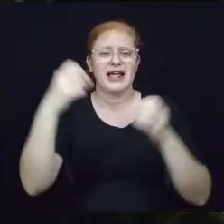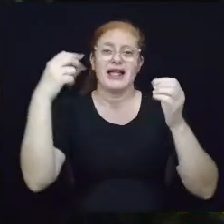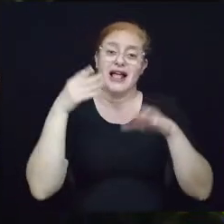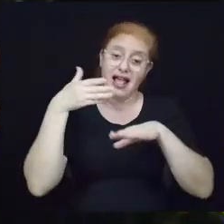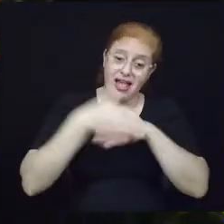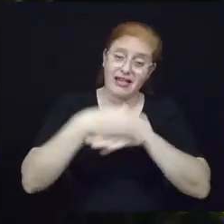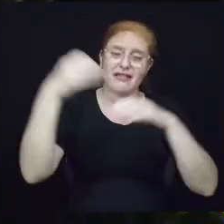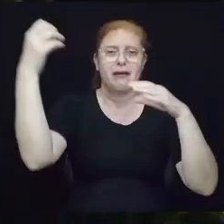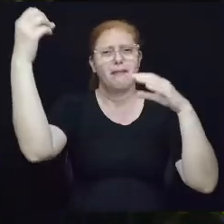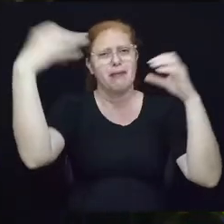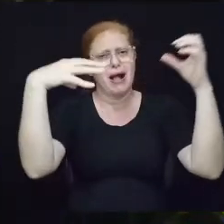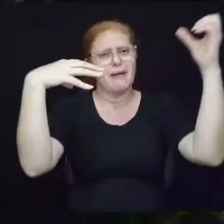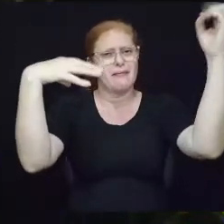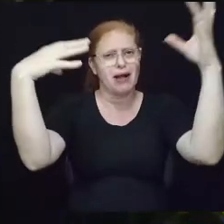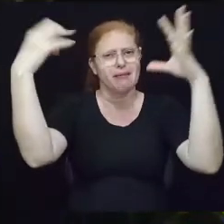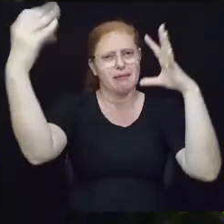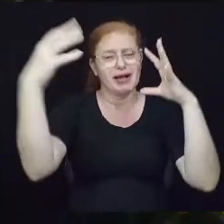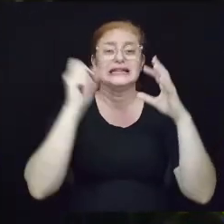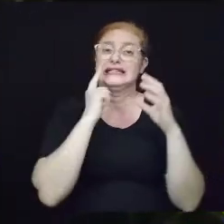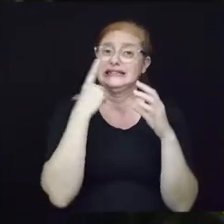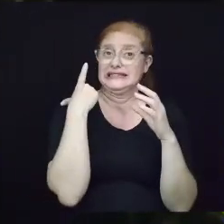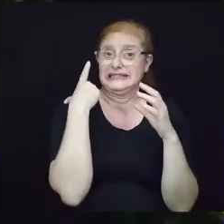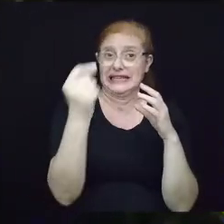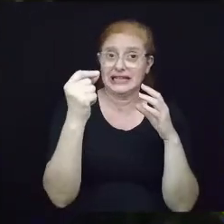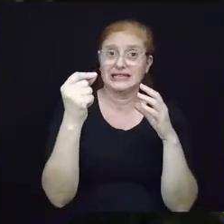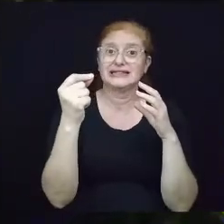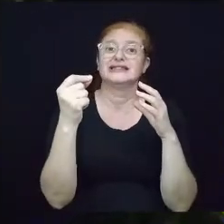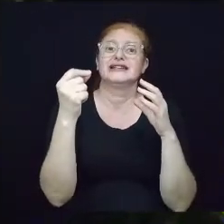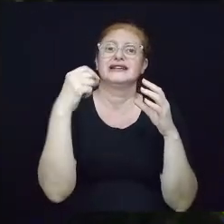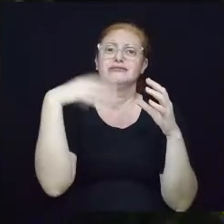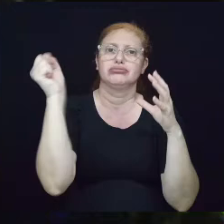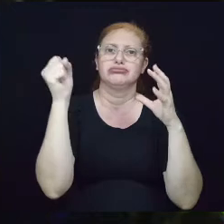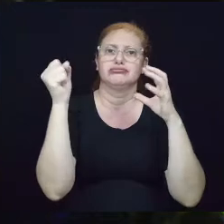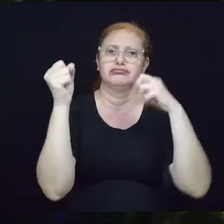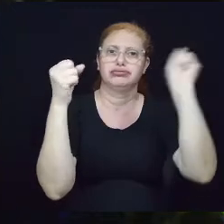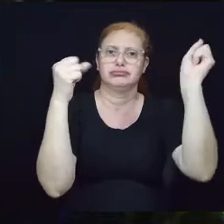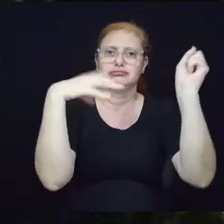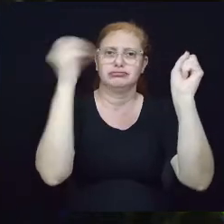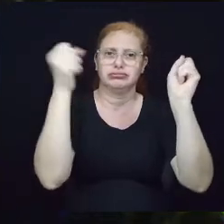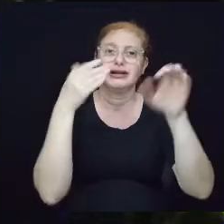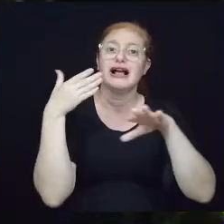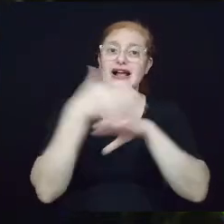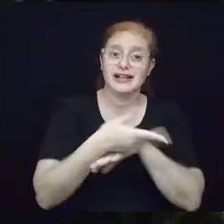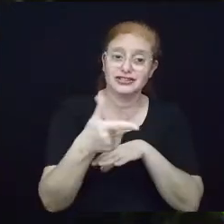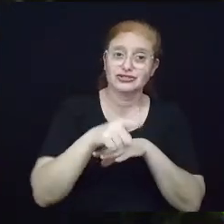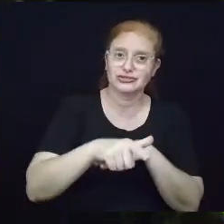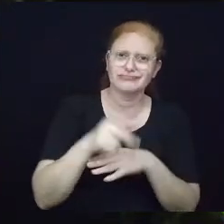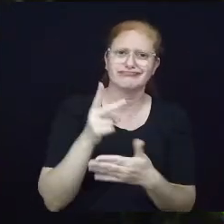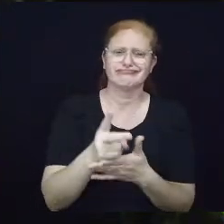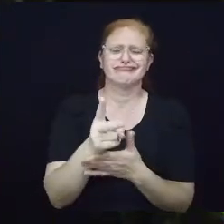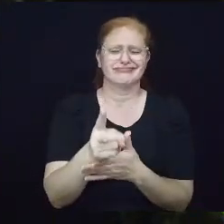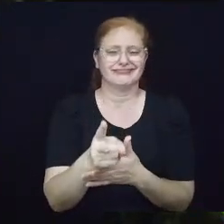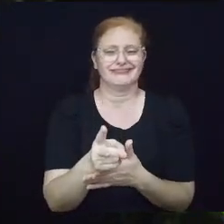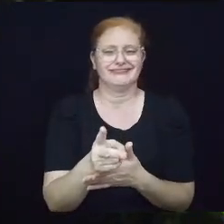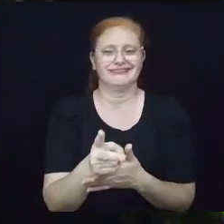um pouco, sai, o tempo passa, ele entra, trabalha em outra coisa, sai. E